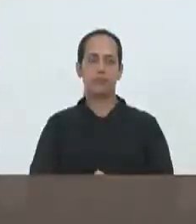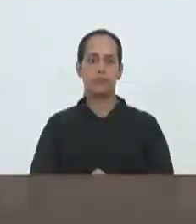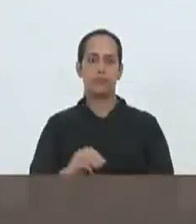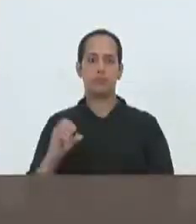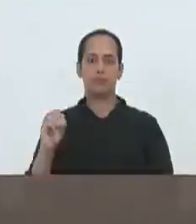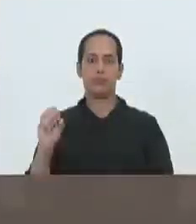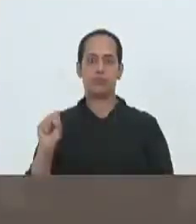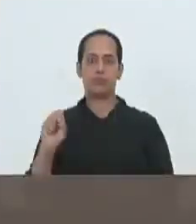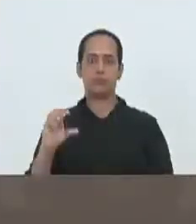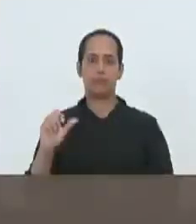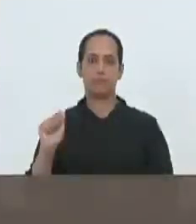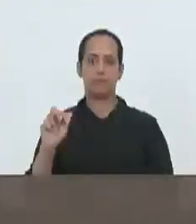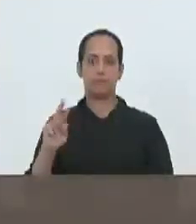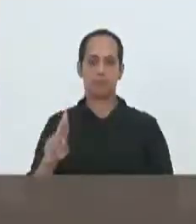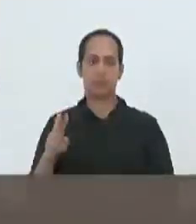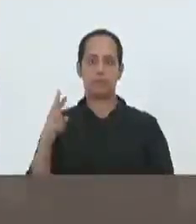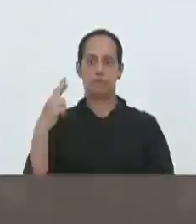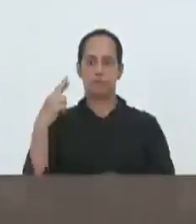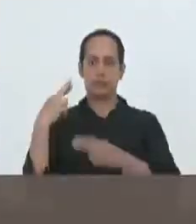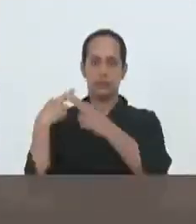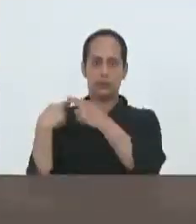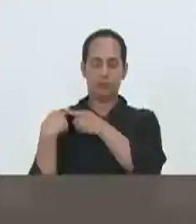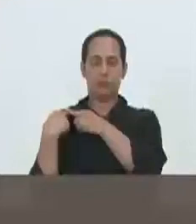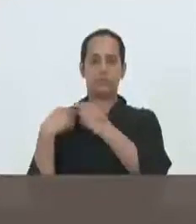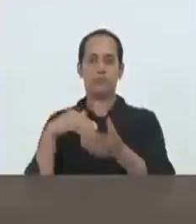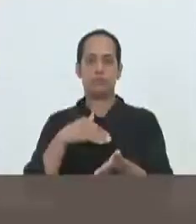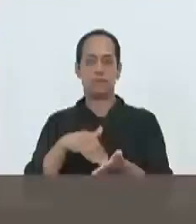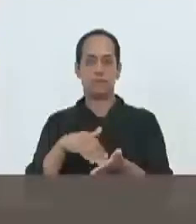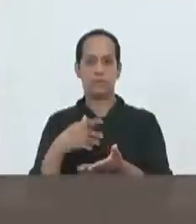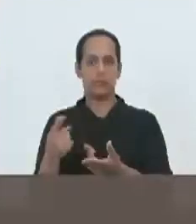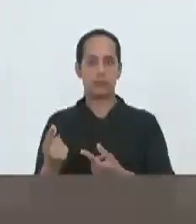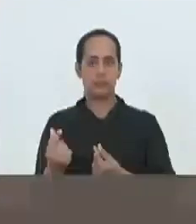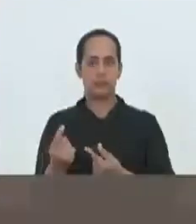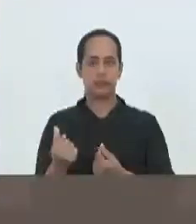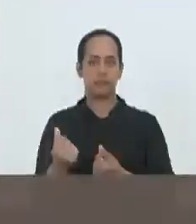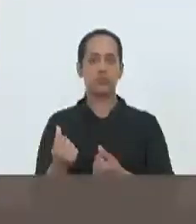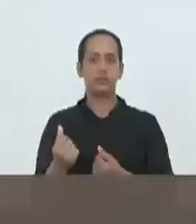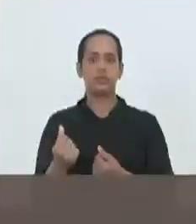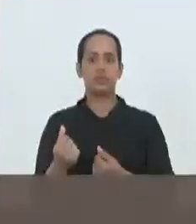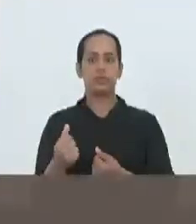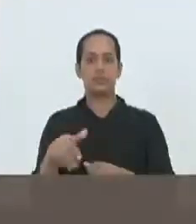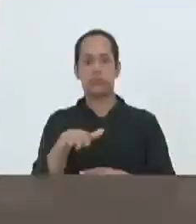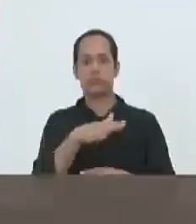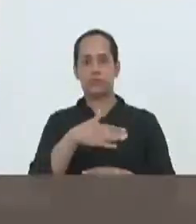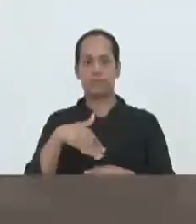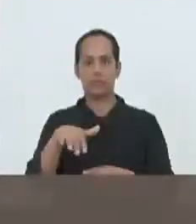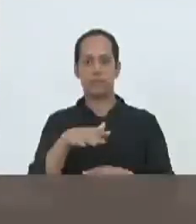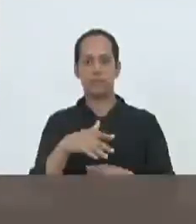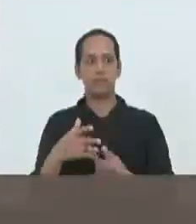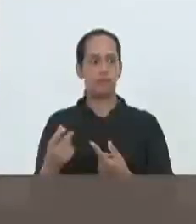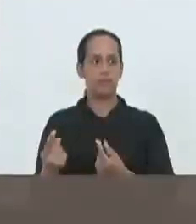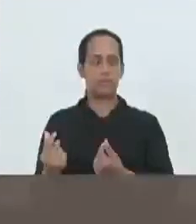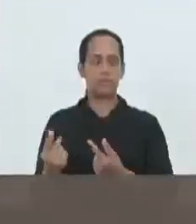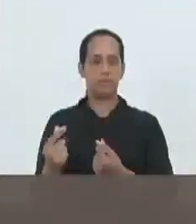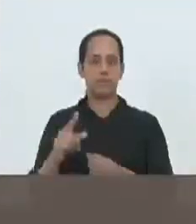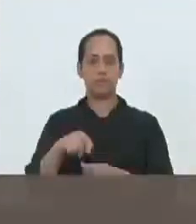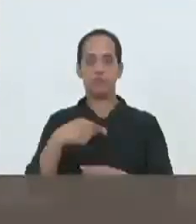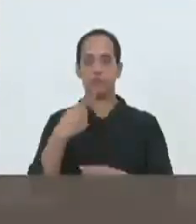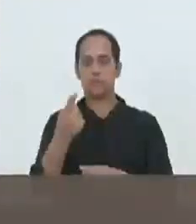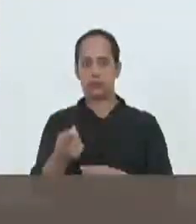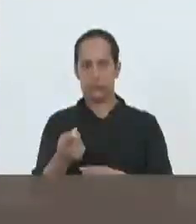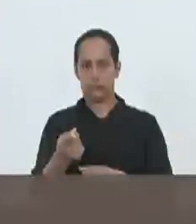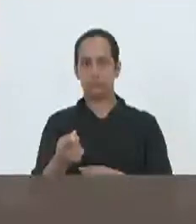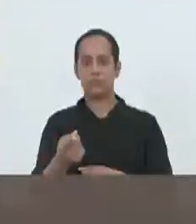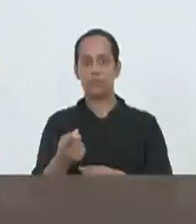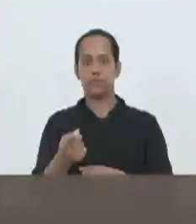representando aqui o secretário de Finanças secretário da fazenda e posteriormente ele já passa para o que vai fazer